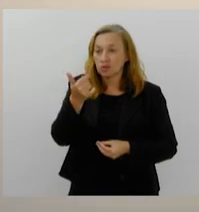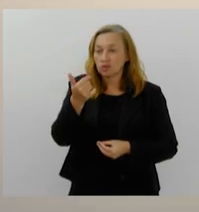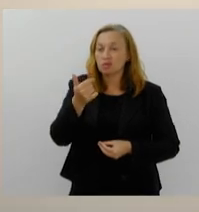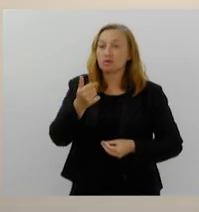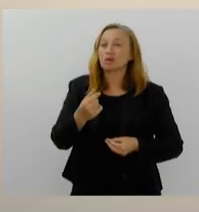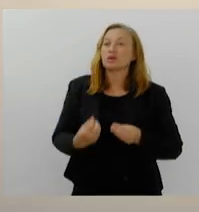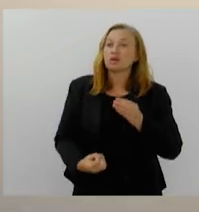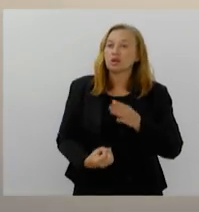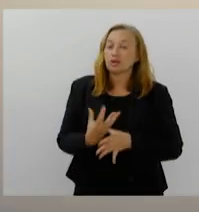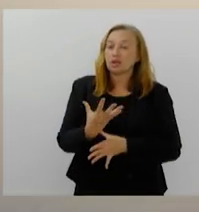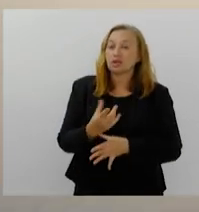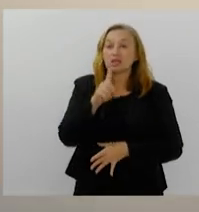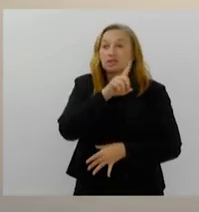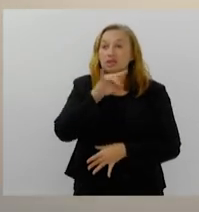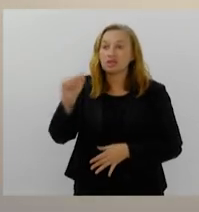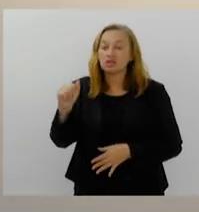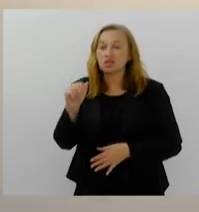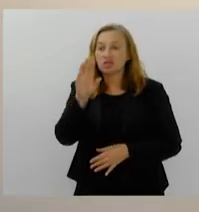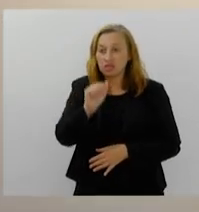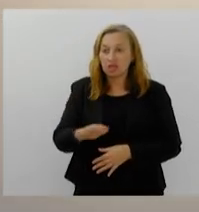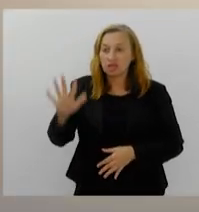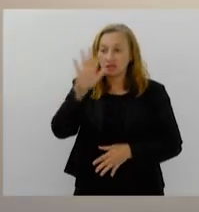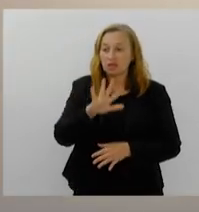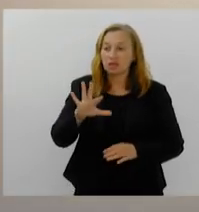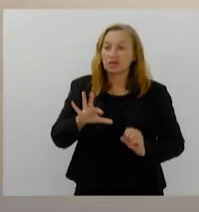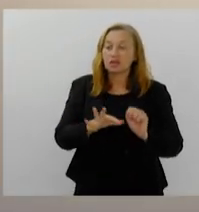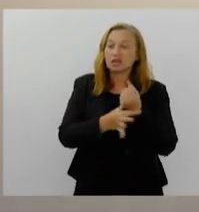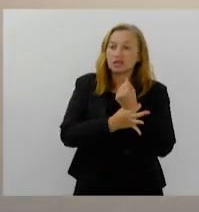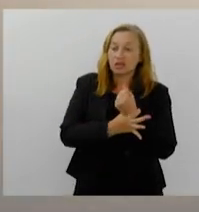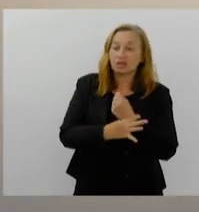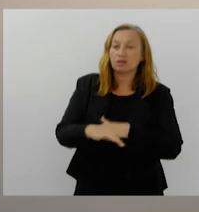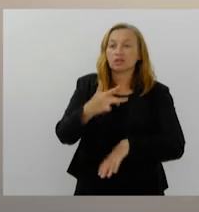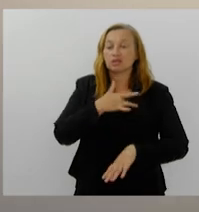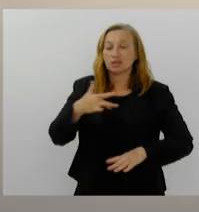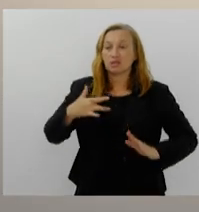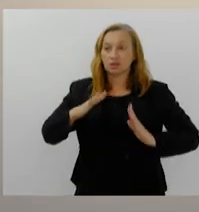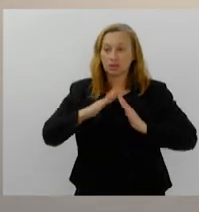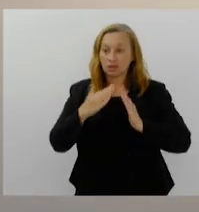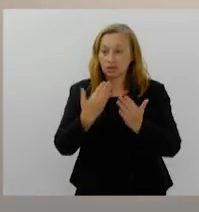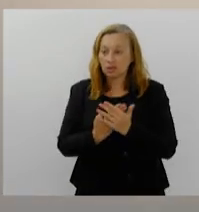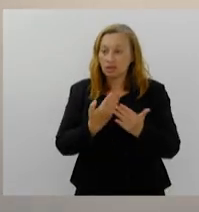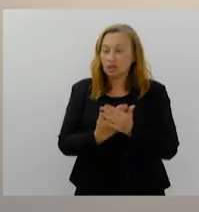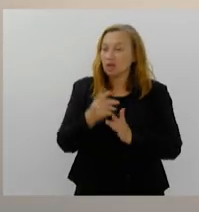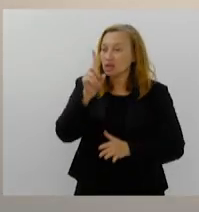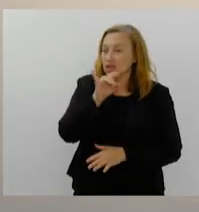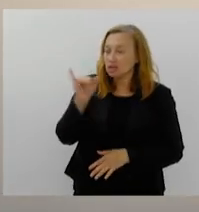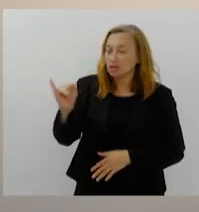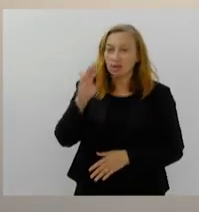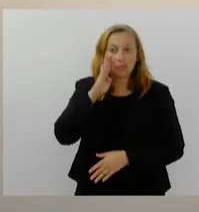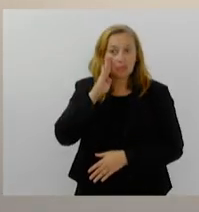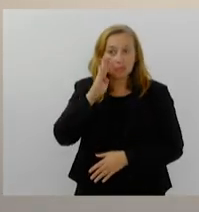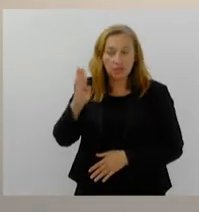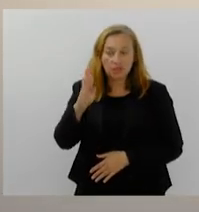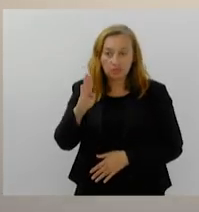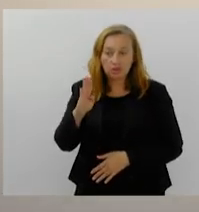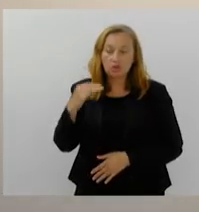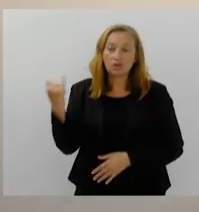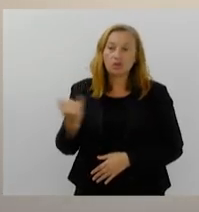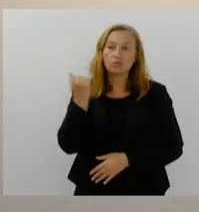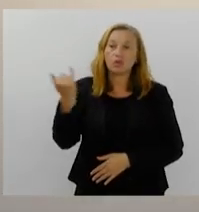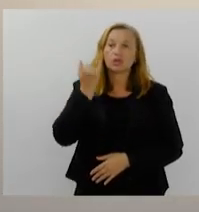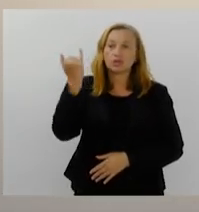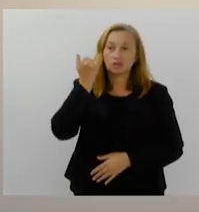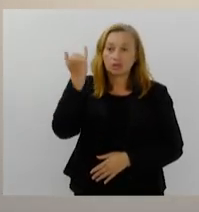consolidação desse Dia Nacional de Segurança e Saúde nas Escolas. Esse dia é de fundamental